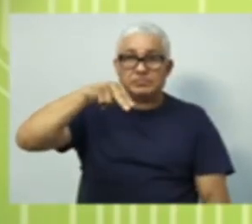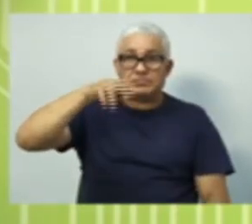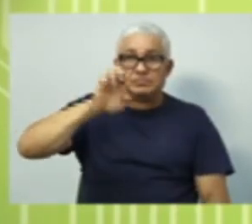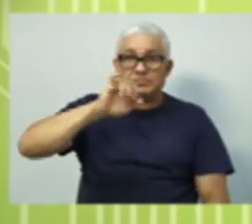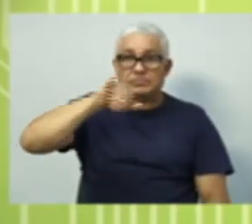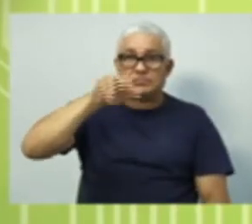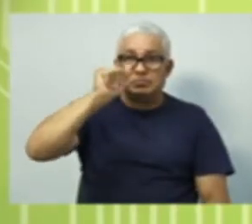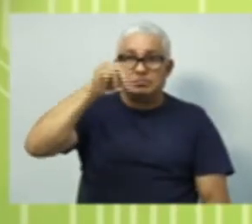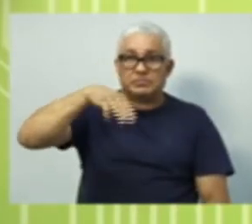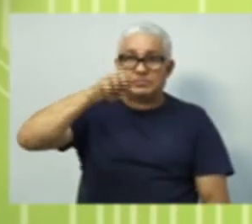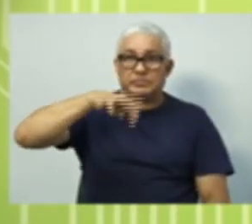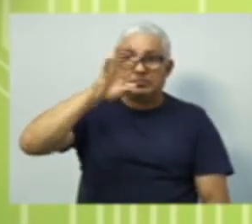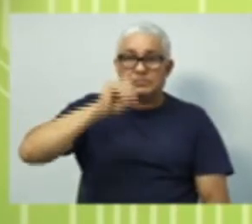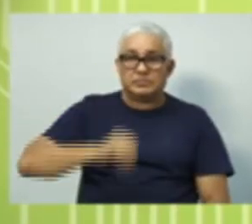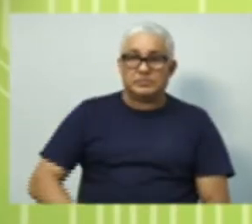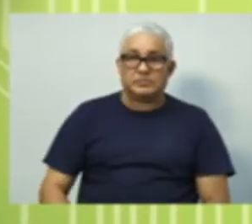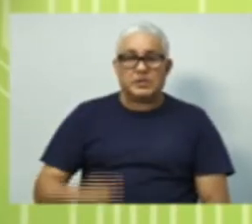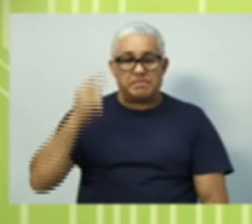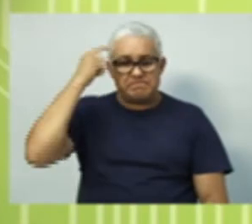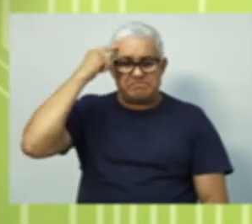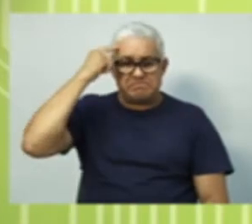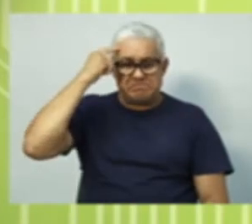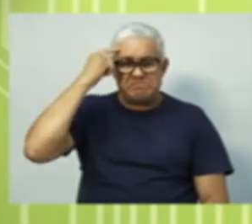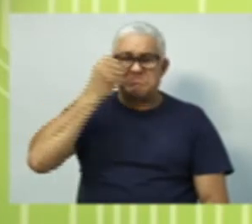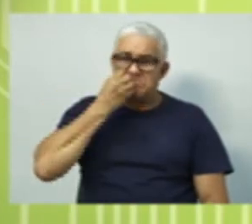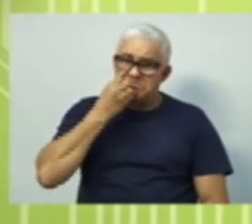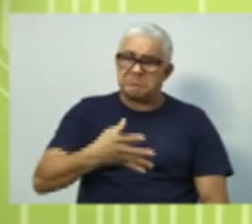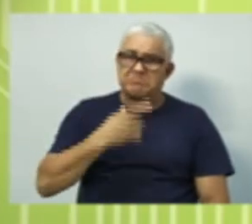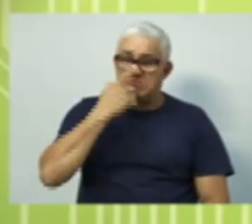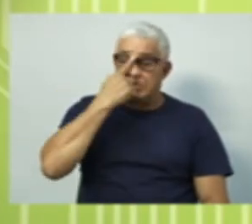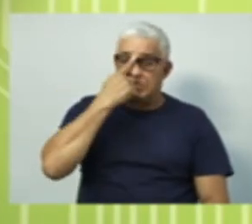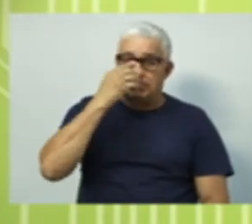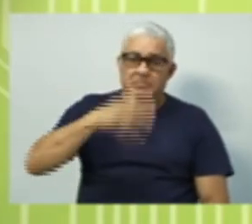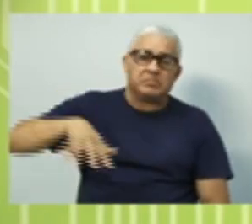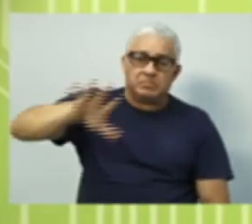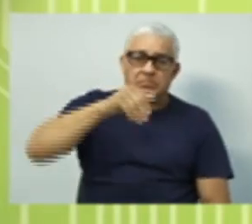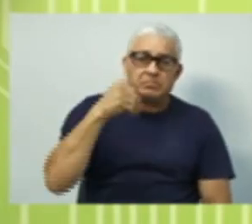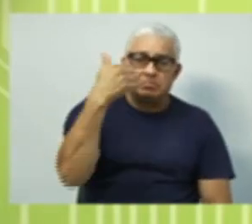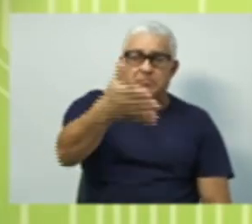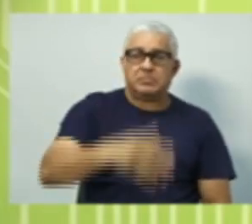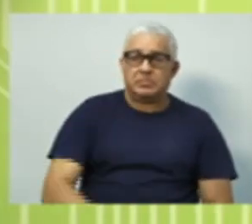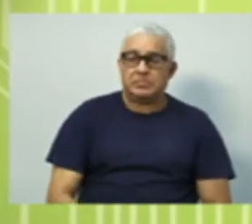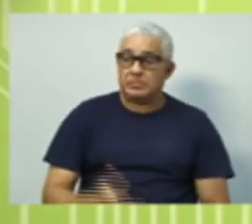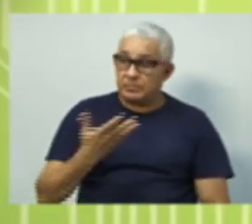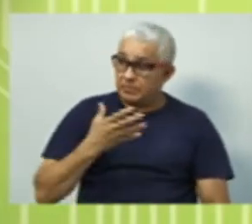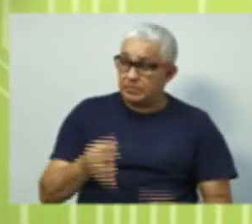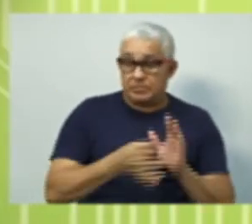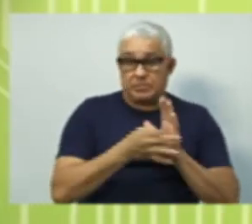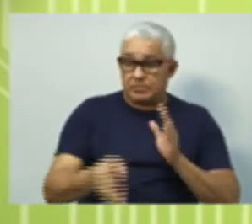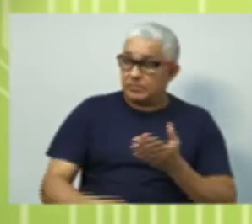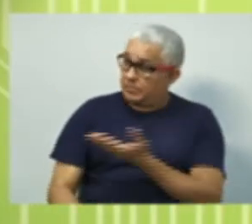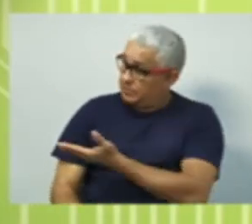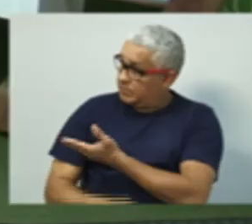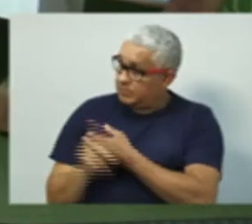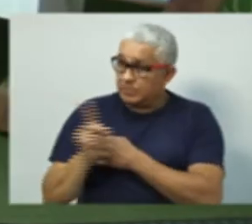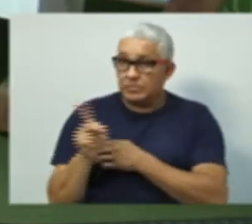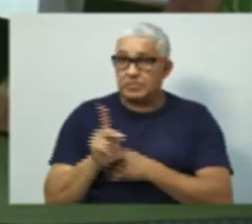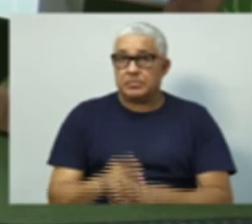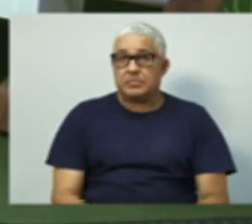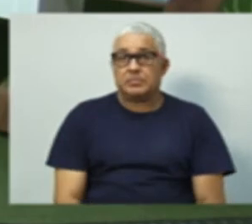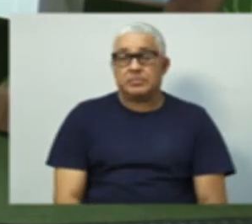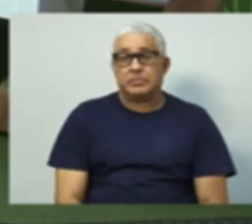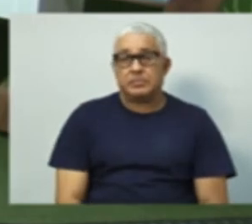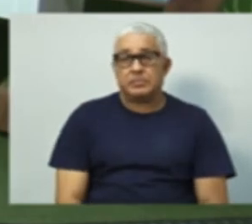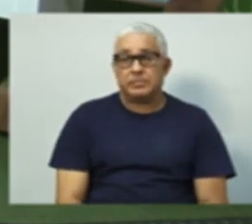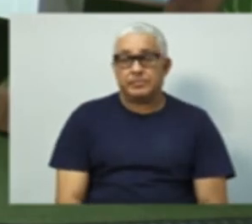através de meios racionais, né? Utilizando a ciência. Não como previsão, mas com